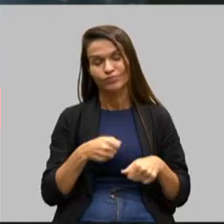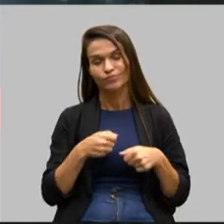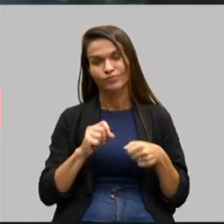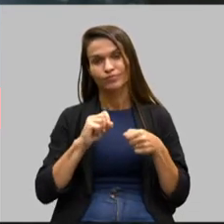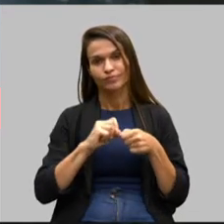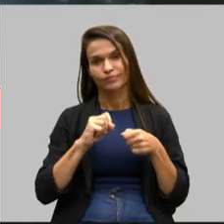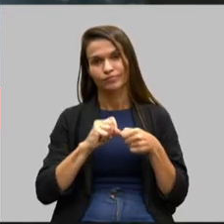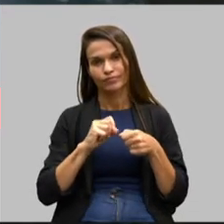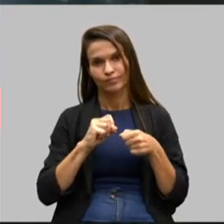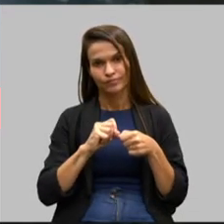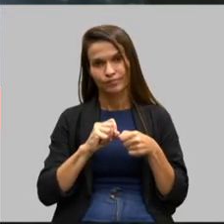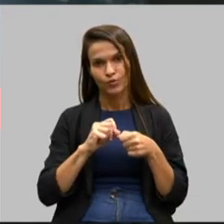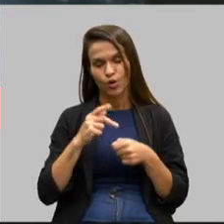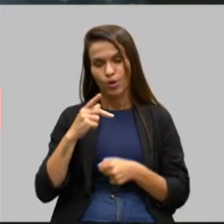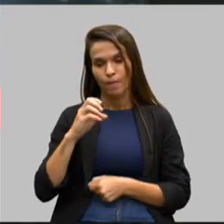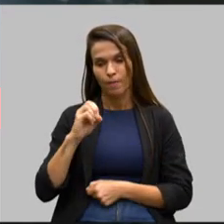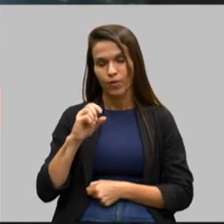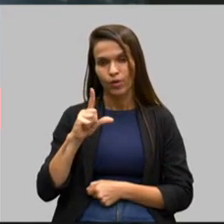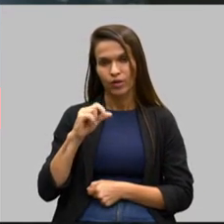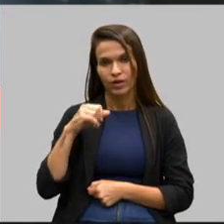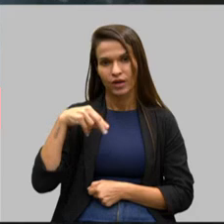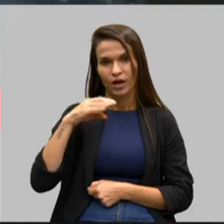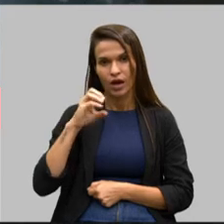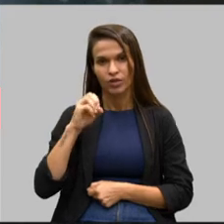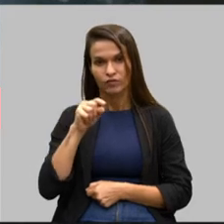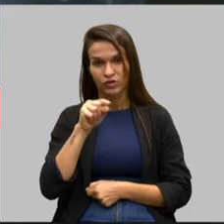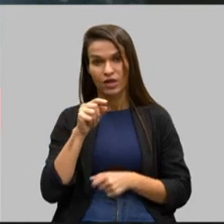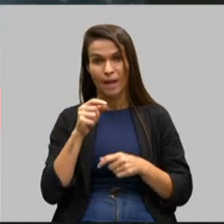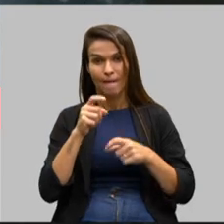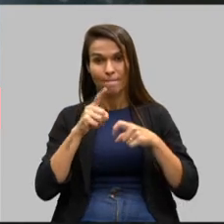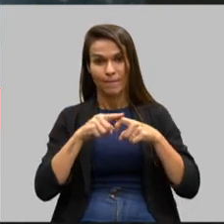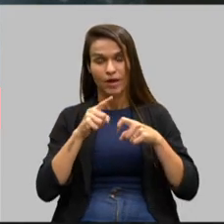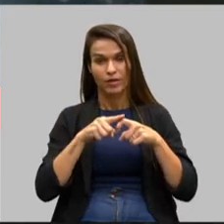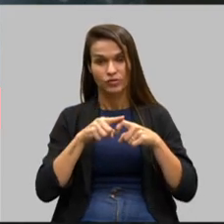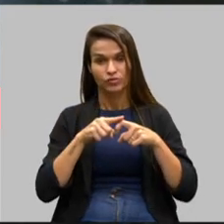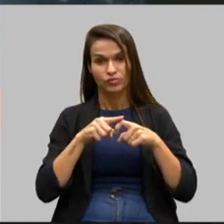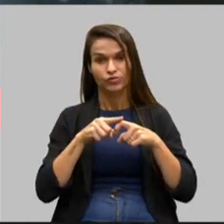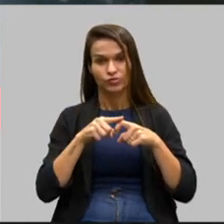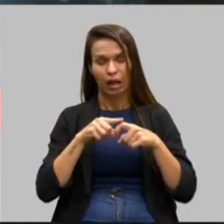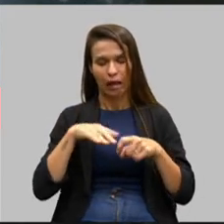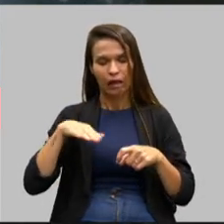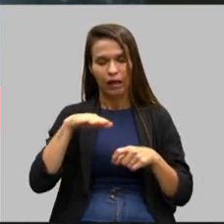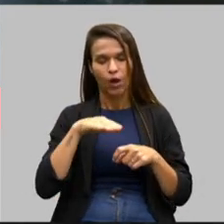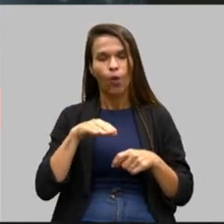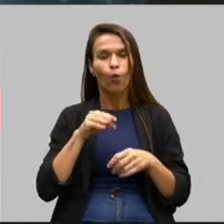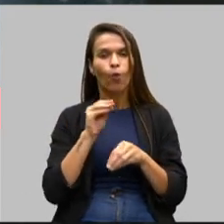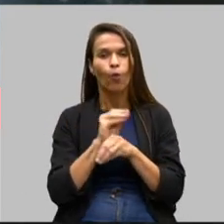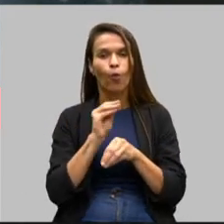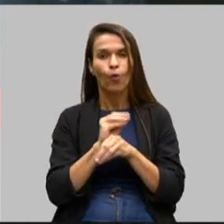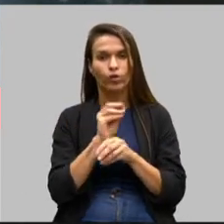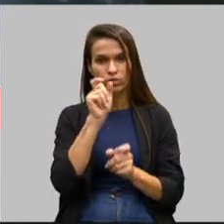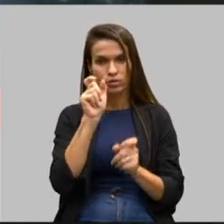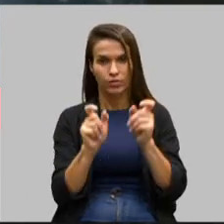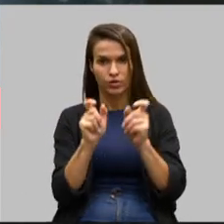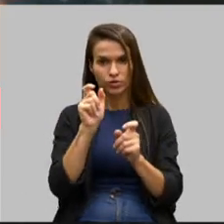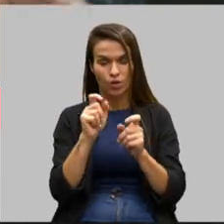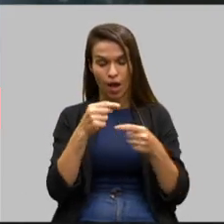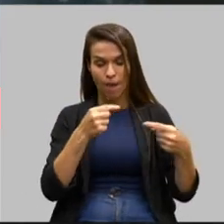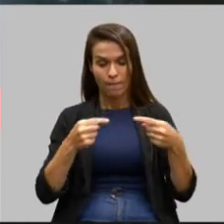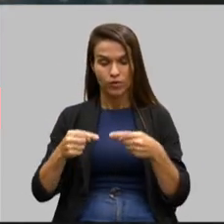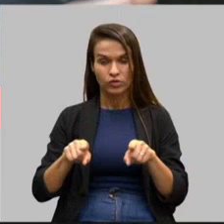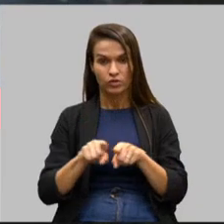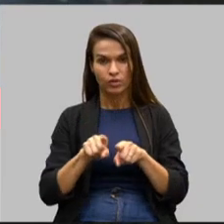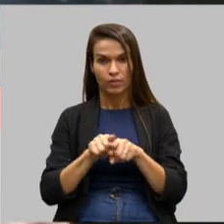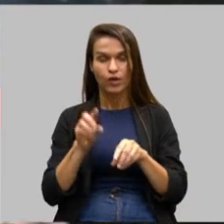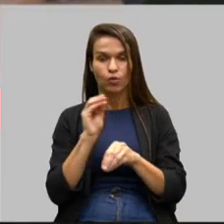Poliano, você é médico e a medicina cuida de pessoas. A política também cuida de pessoas. E você faz um